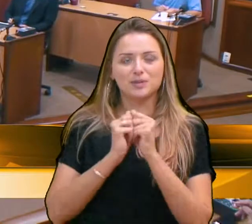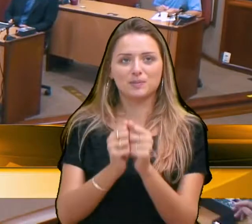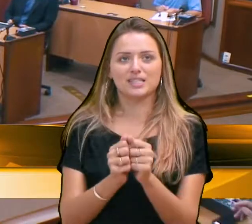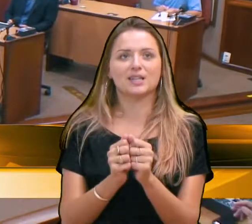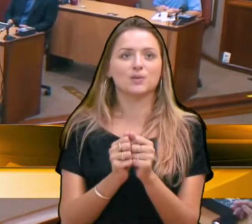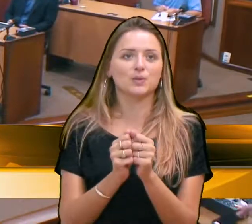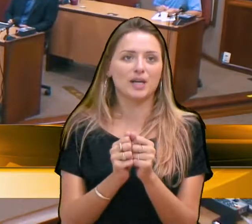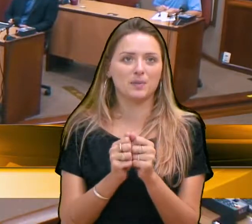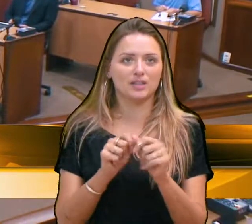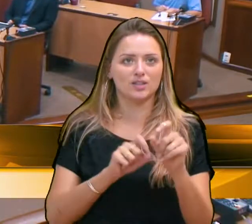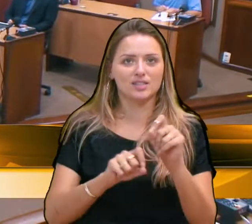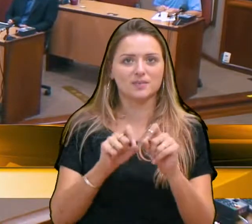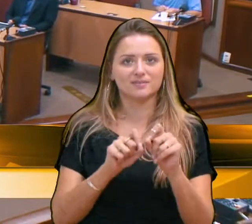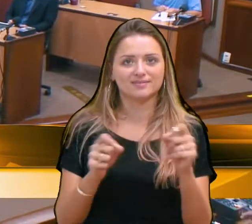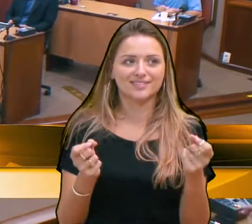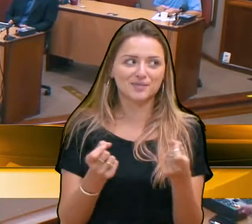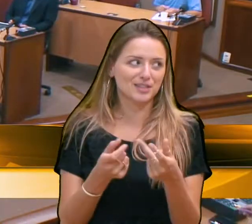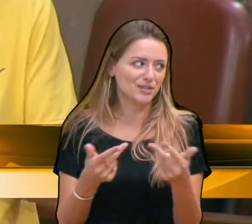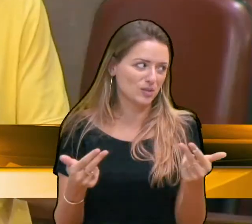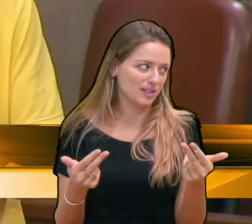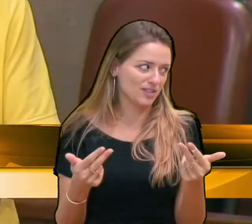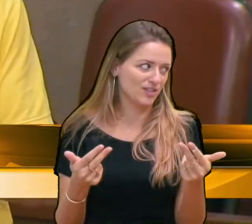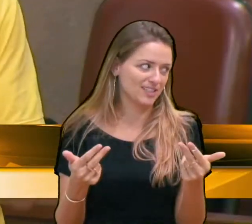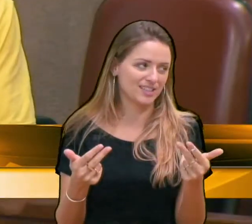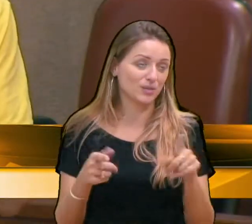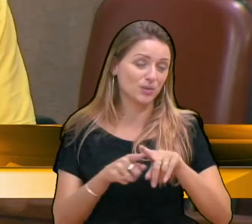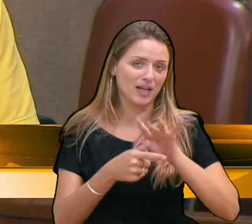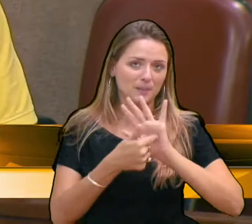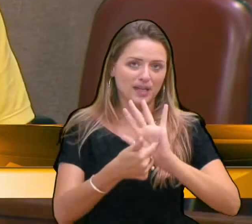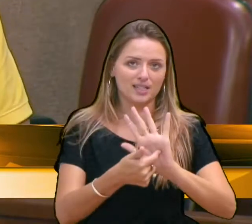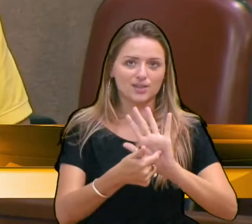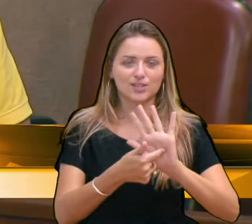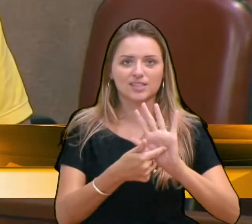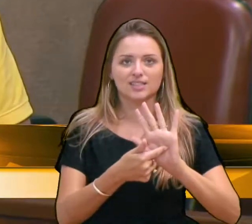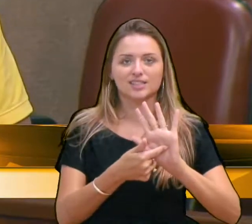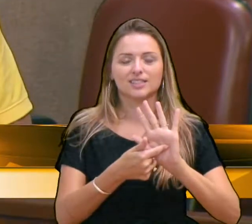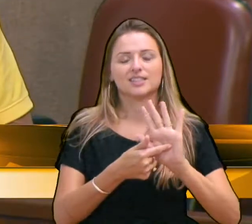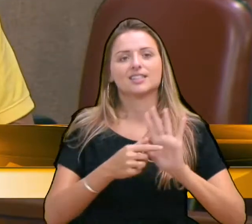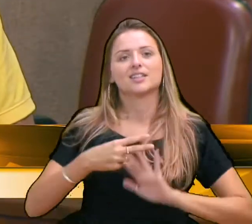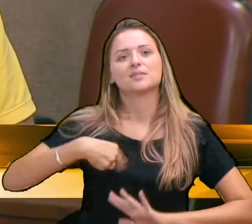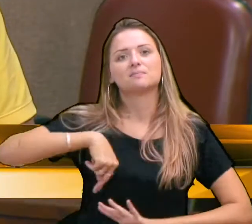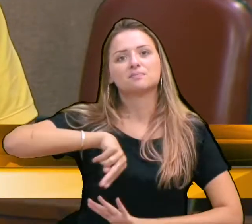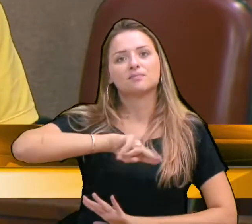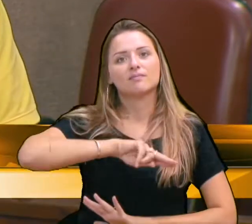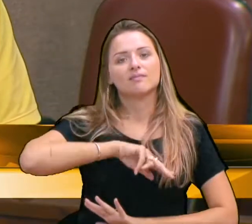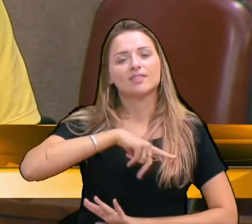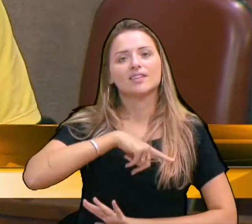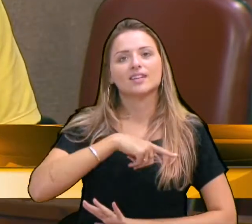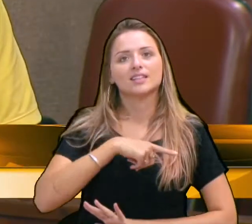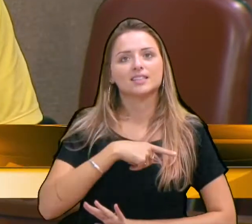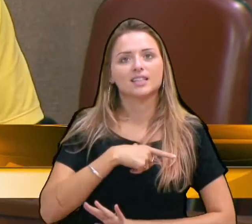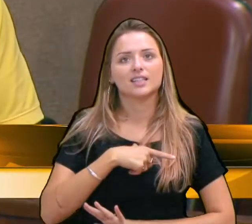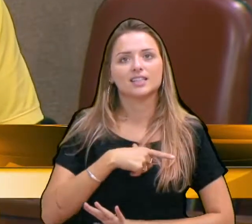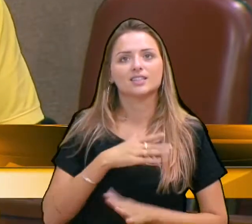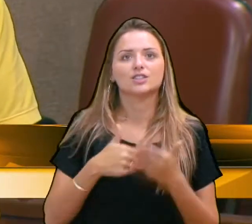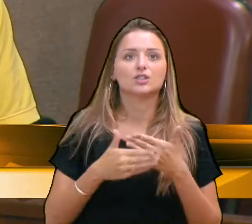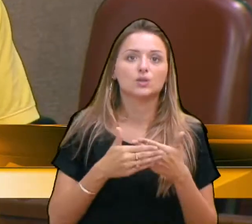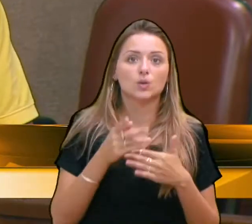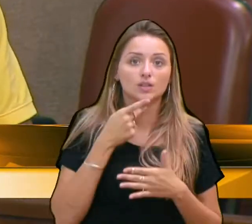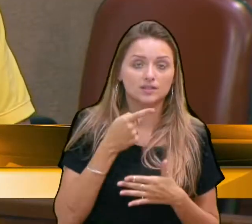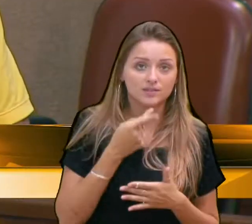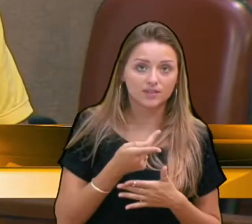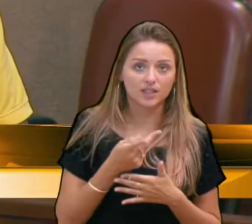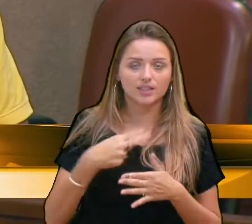nós apoiaremos com certeza, porque é muito importante. Então, de qualquer sorte, deixar esse registro.